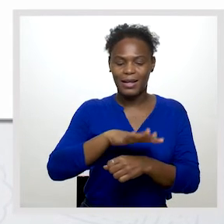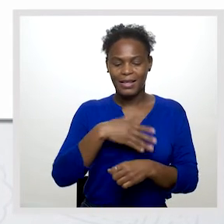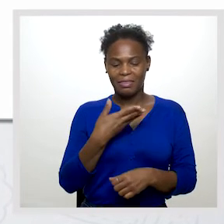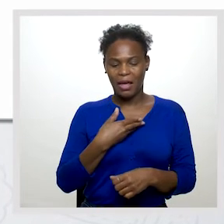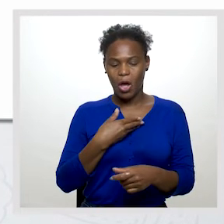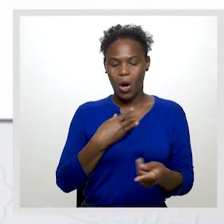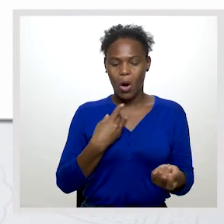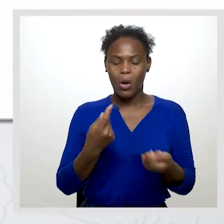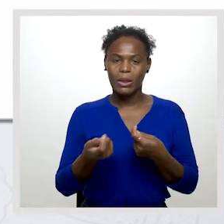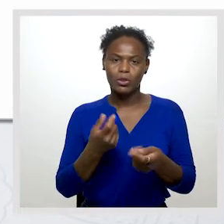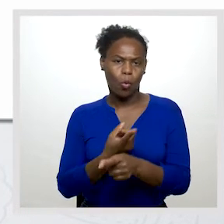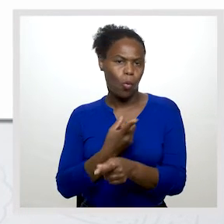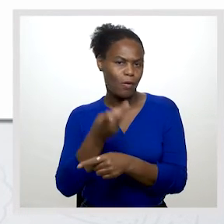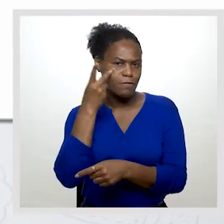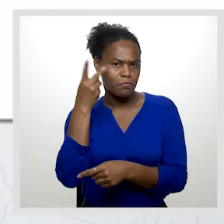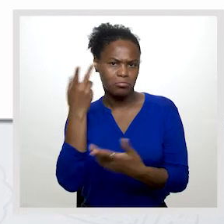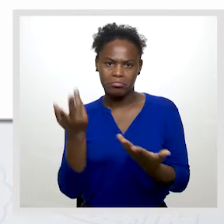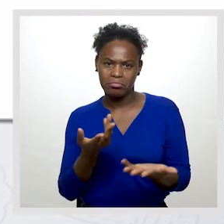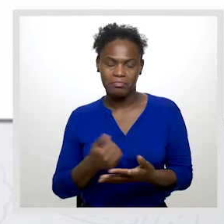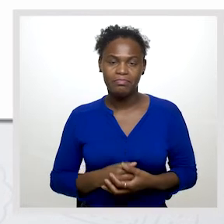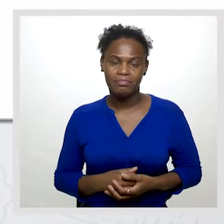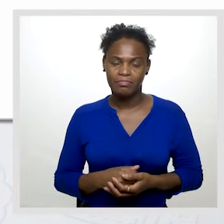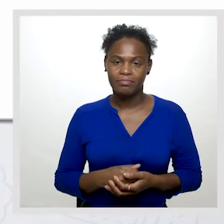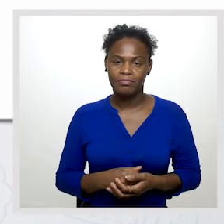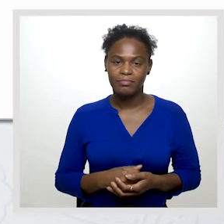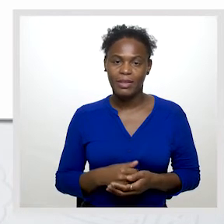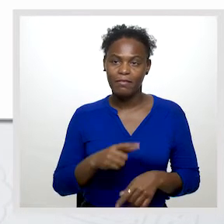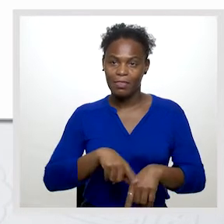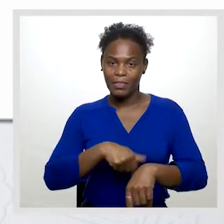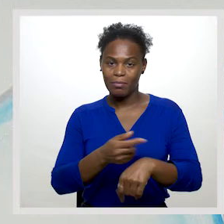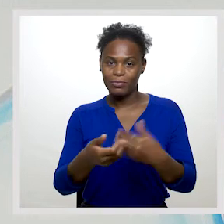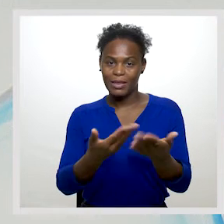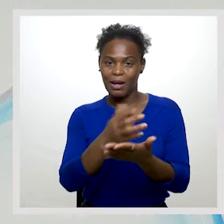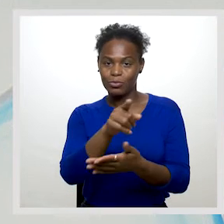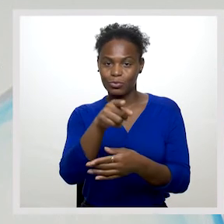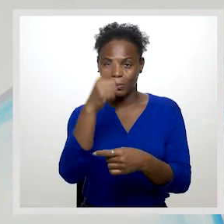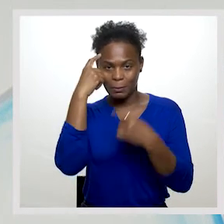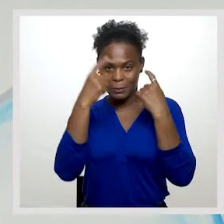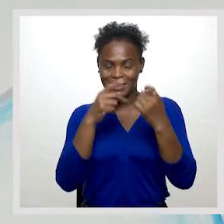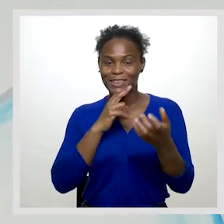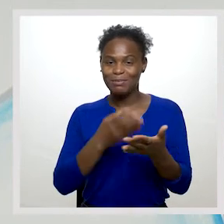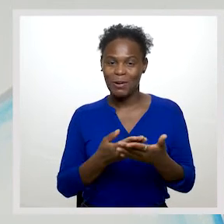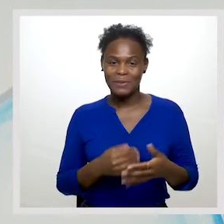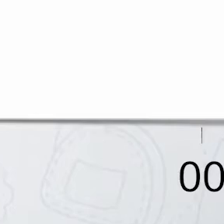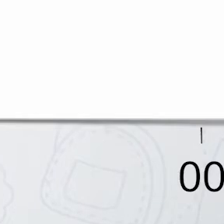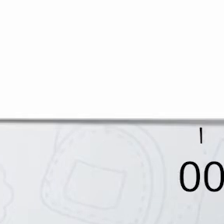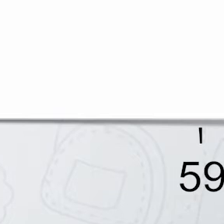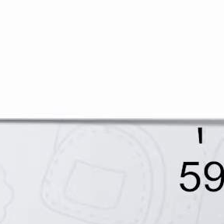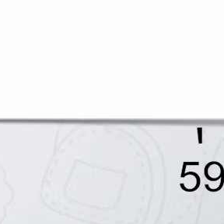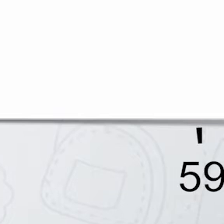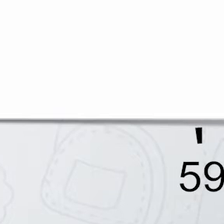os organismos vivos. Vou dar um tempo para pensar nas respostas.